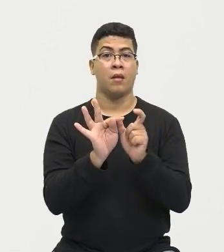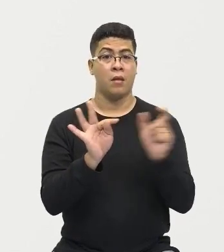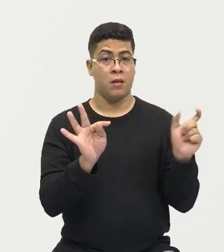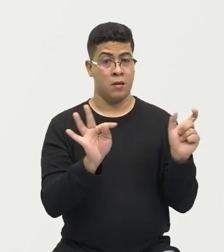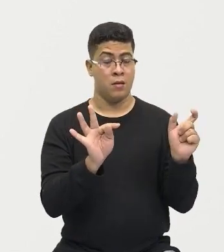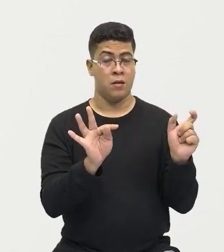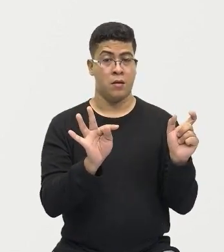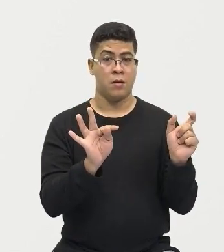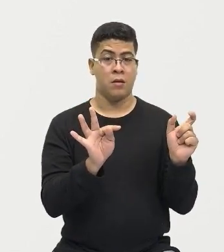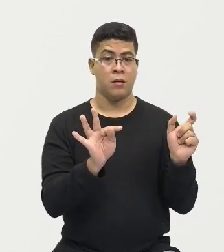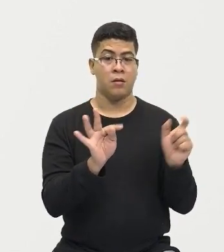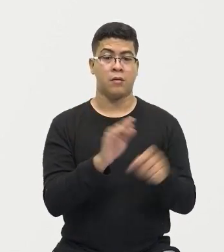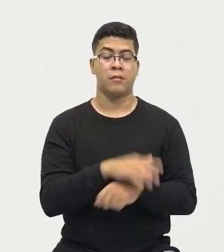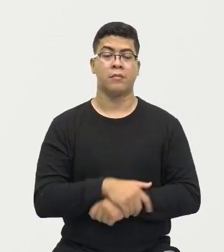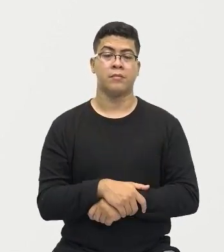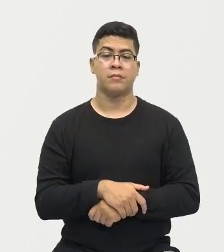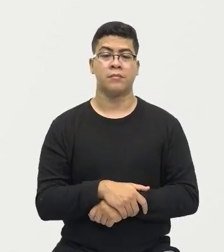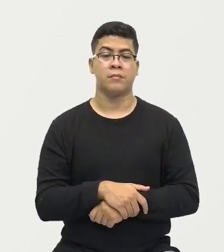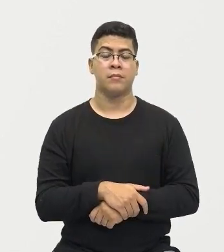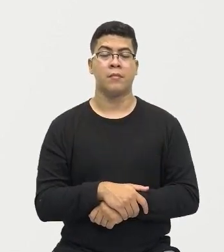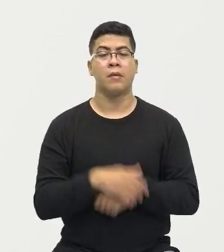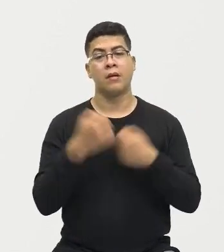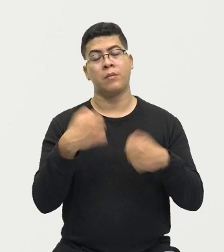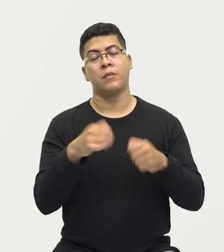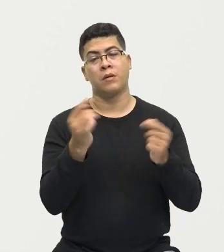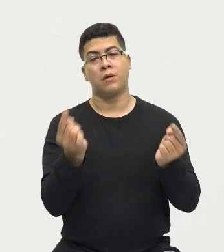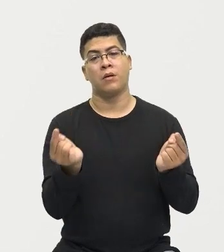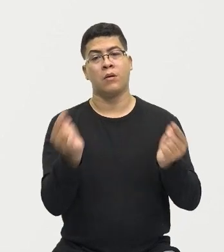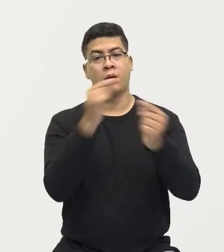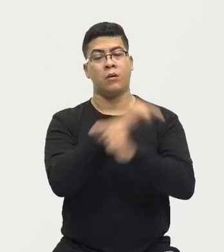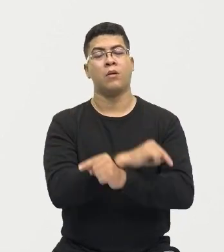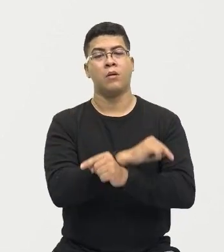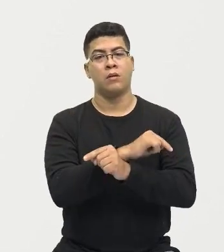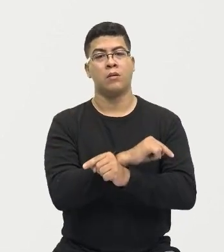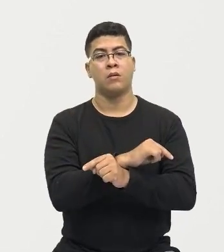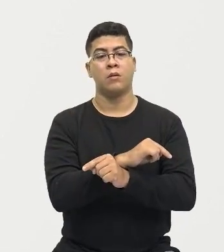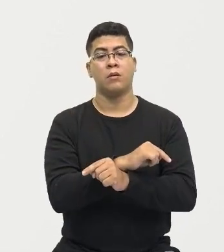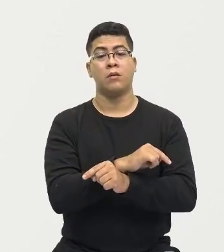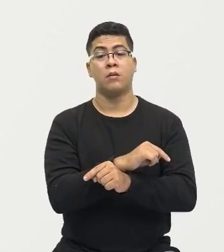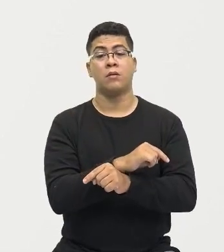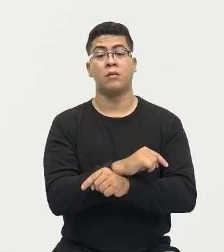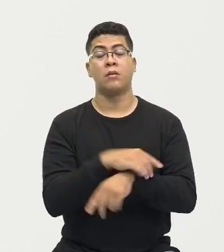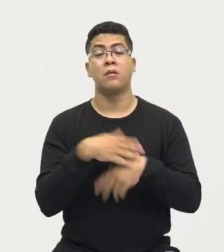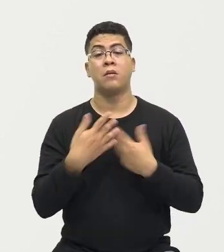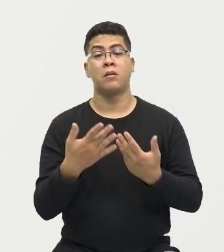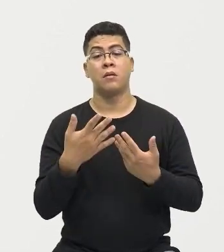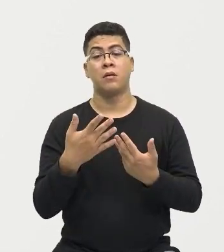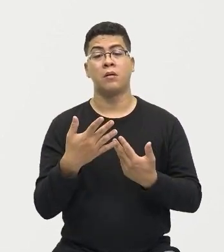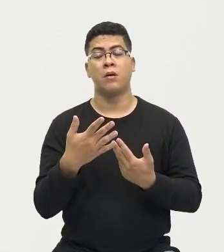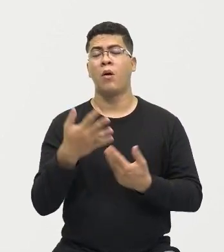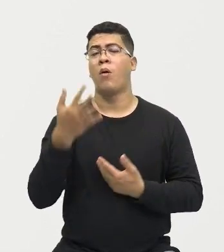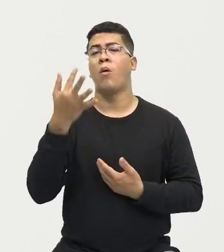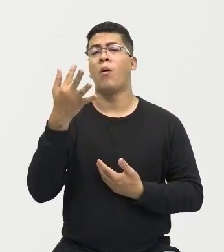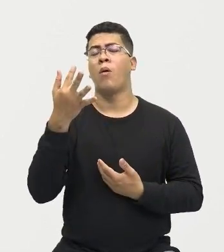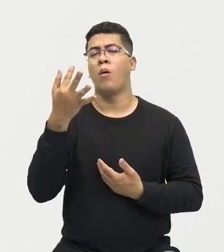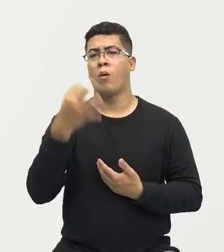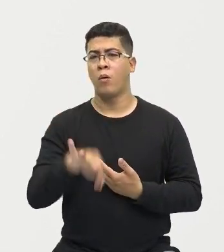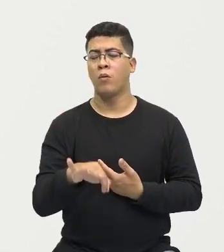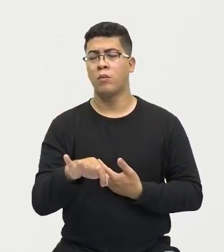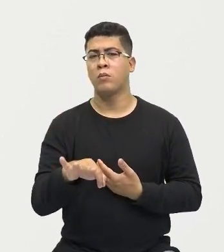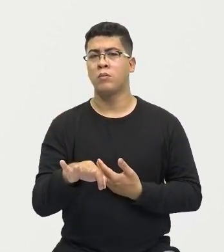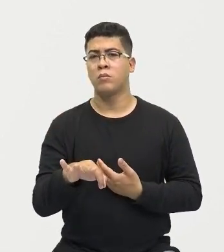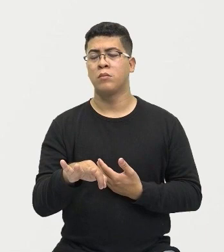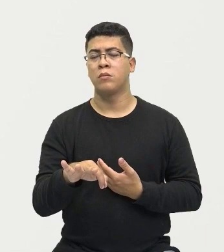transitar para o complemento. Mas quem confirma alguém, não é isso? Confirma alguém. Então não